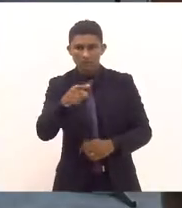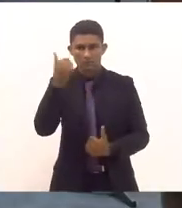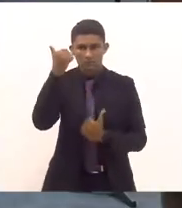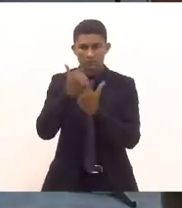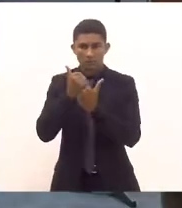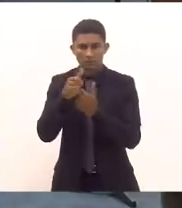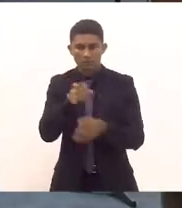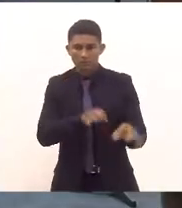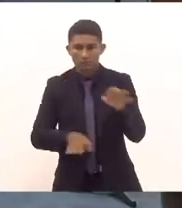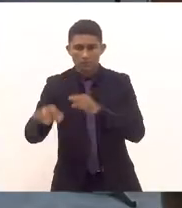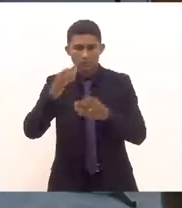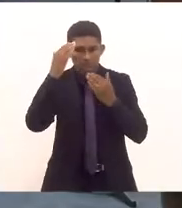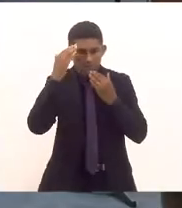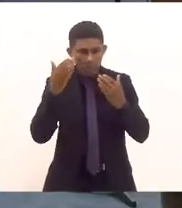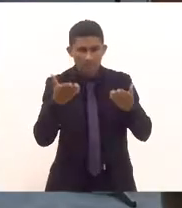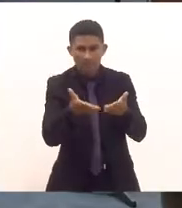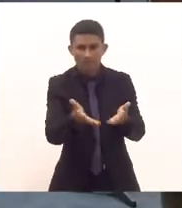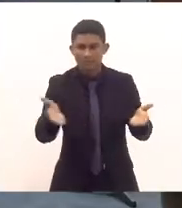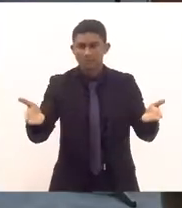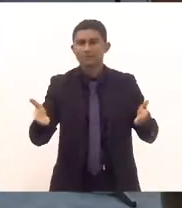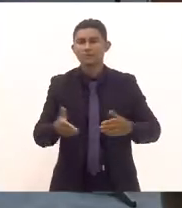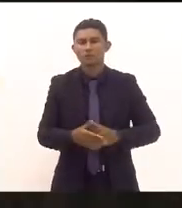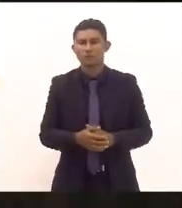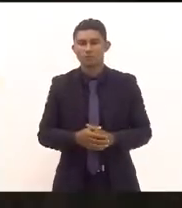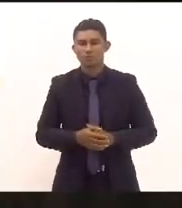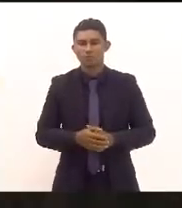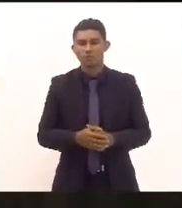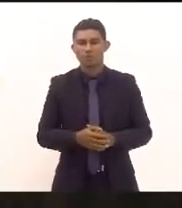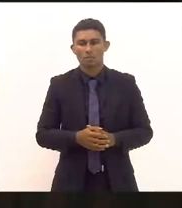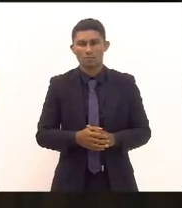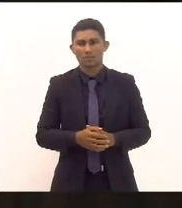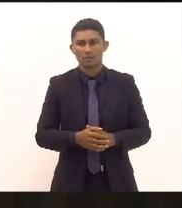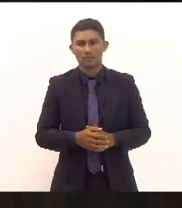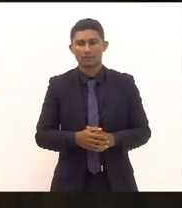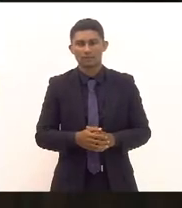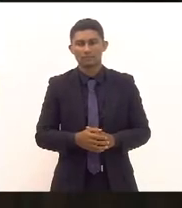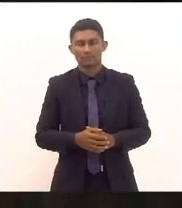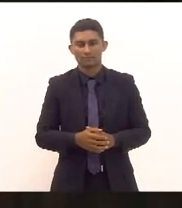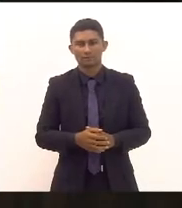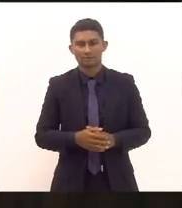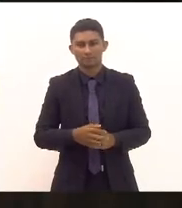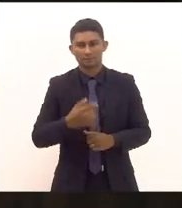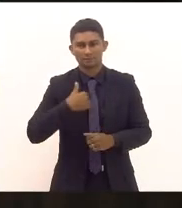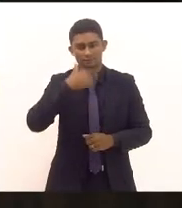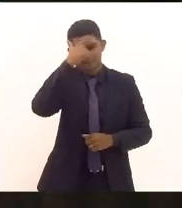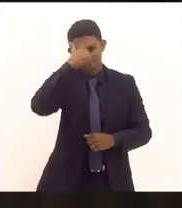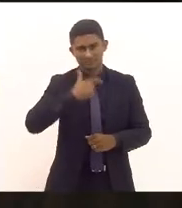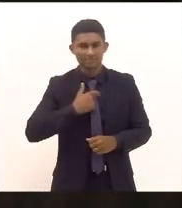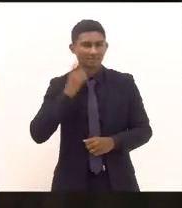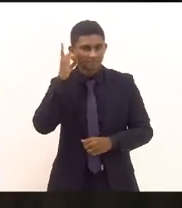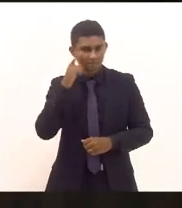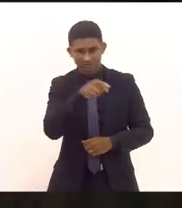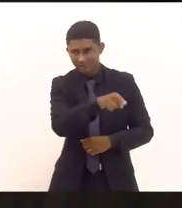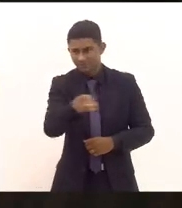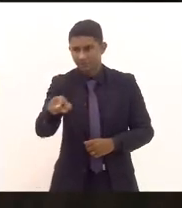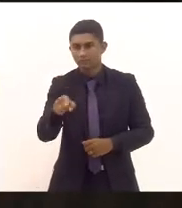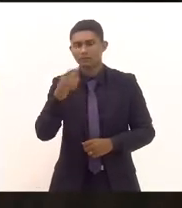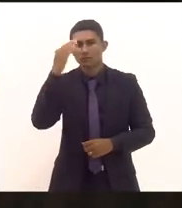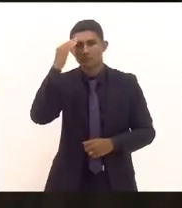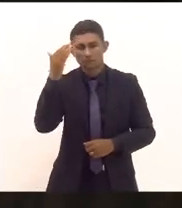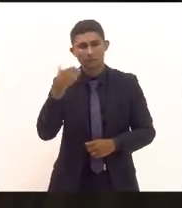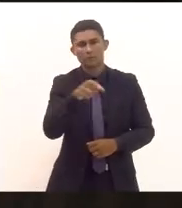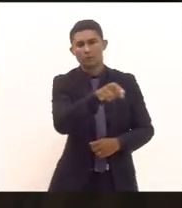obrigada a nossa assessoria da mandato a Renata Souza obrigada por